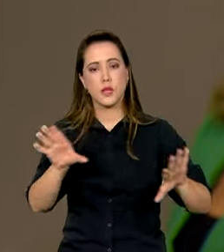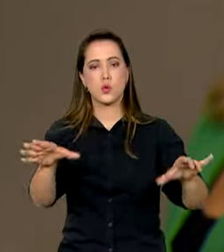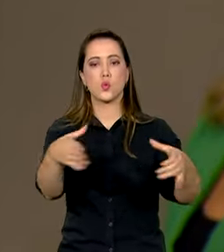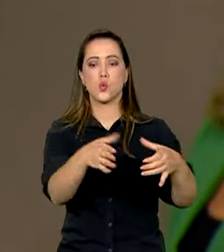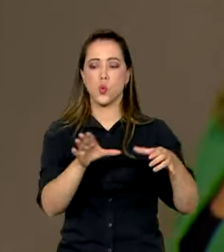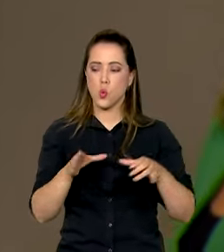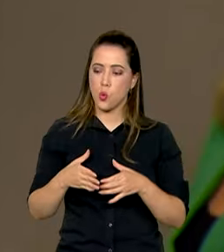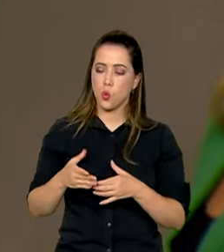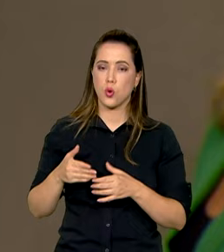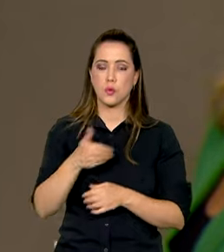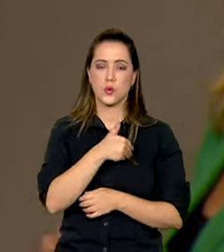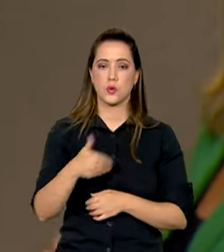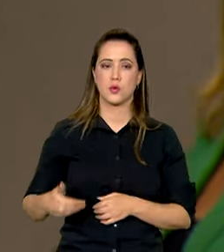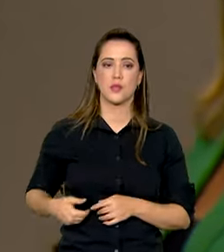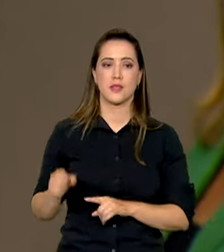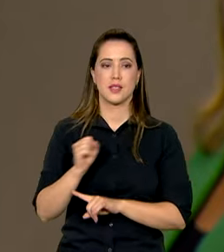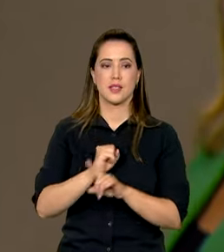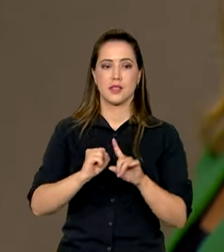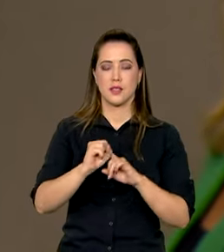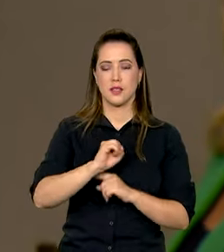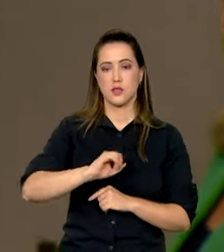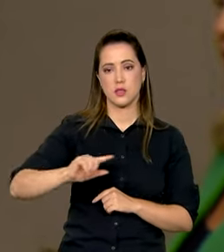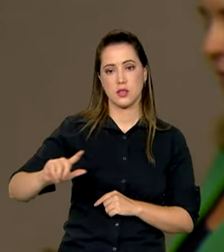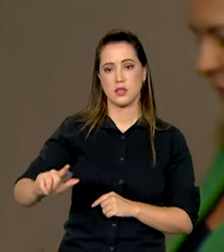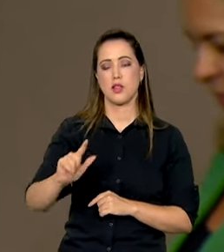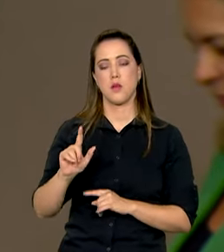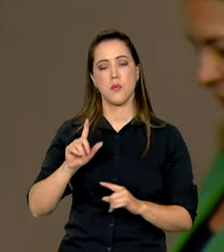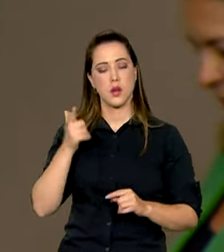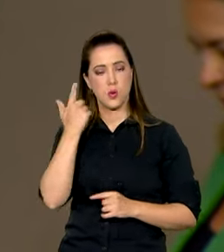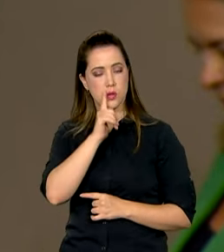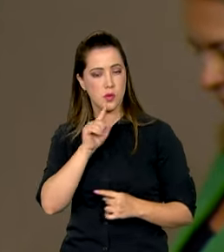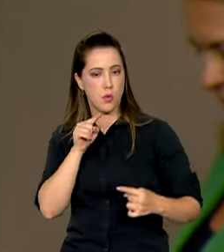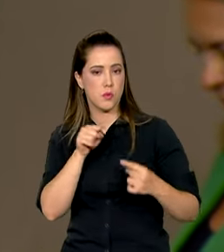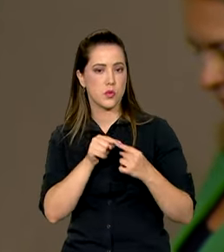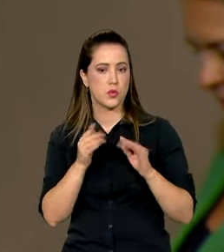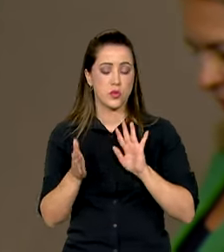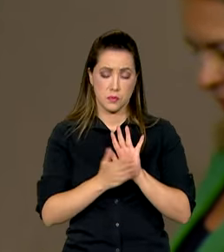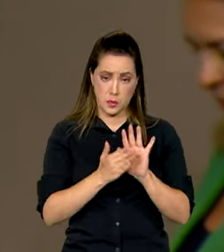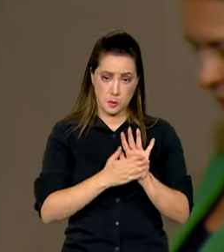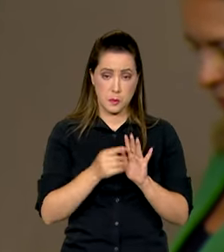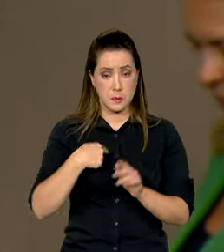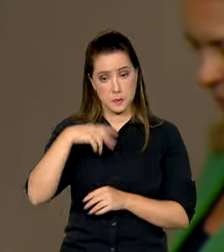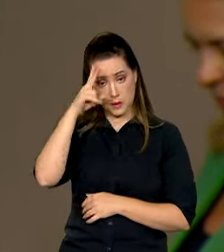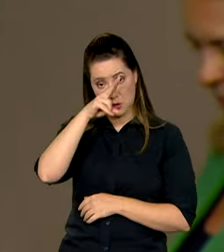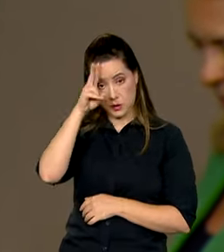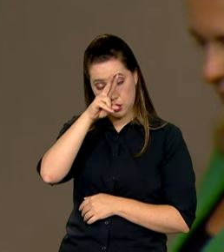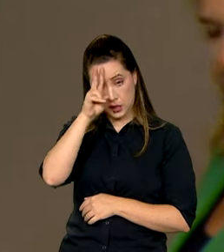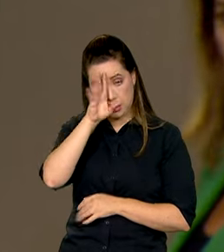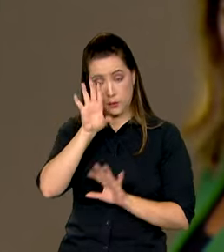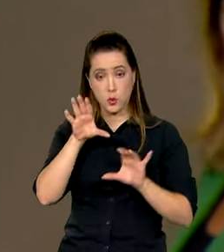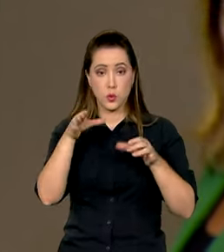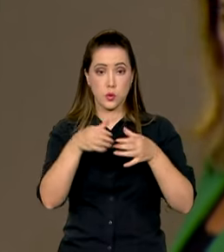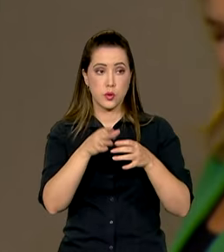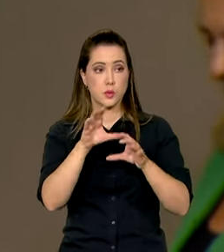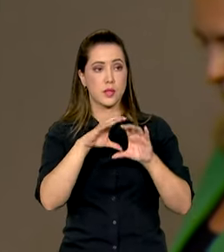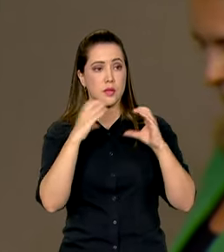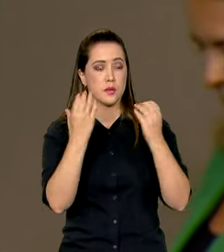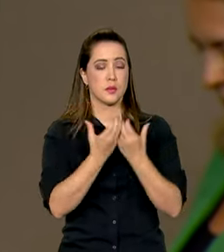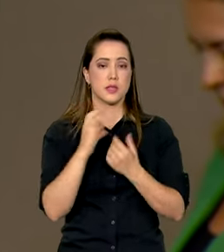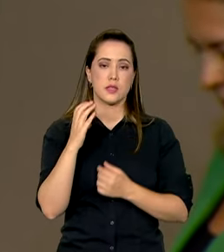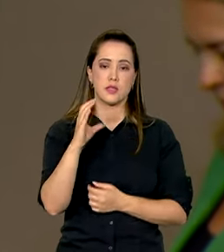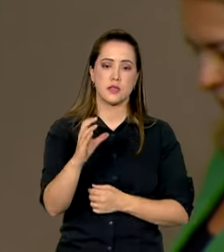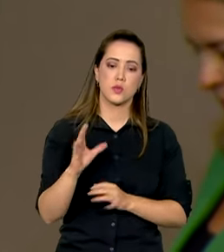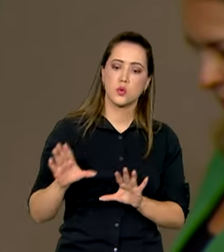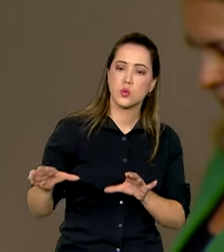setores do governo e da sociedade civil para alcançar os objetivos propostos. Lembro que o engajamento da comunidade científica e a mobilização dos